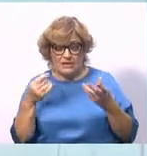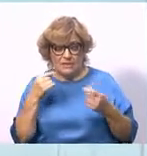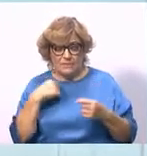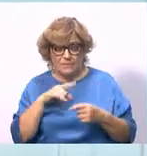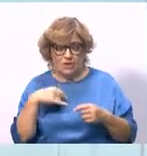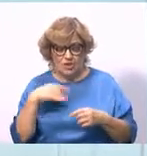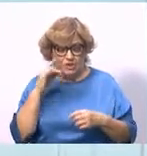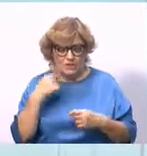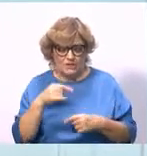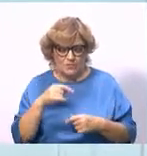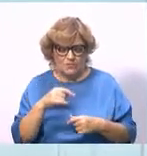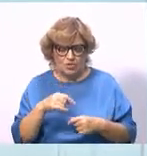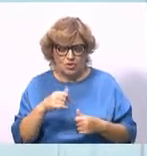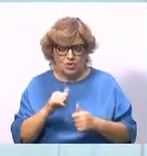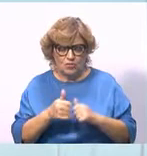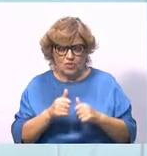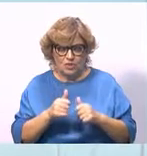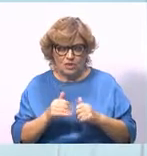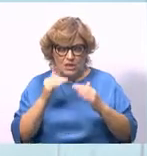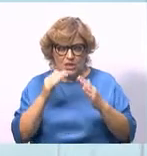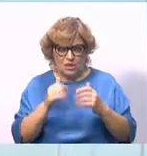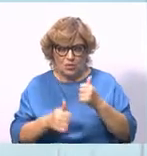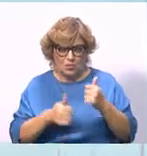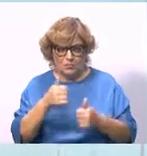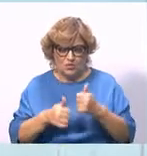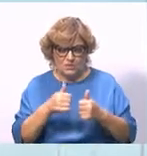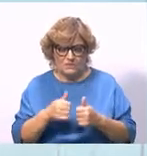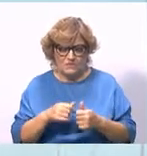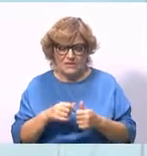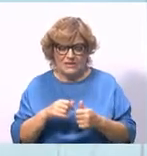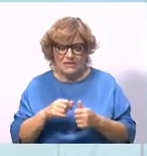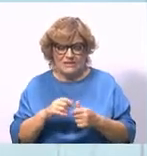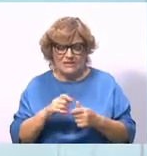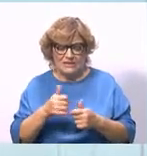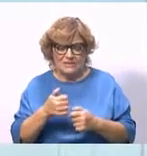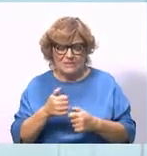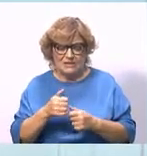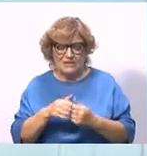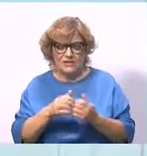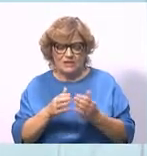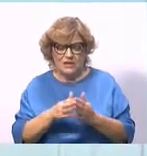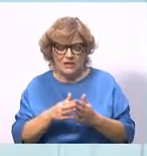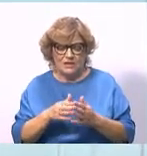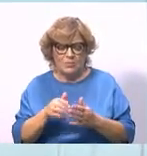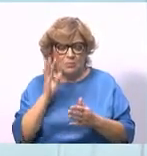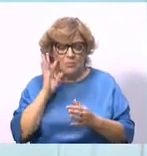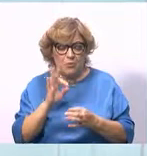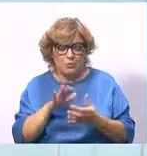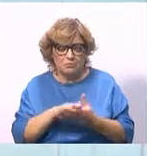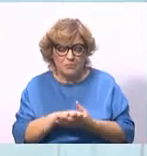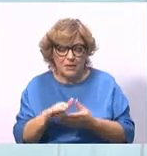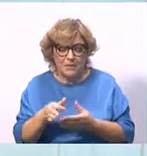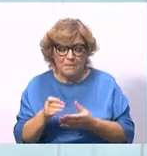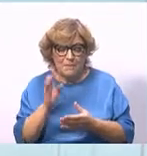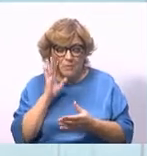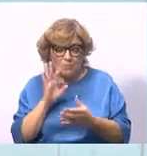nós temos desportistas de alta competição, que as sapatilhas, as chuteiras, seja aquilo que for, são feitas à medida daquele pé. Claro. Daqueles